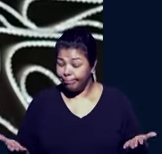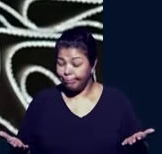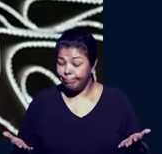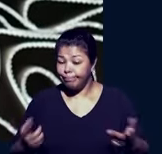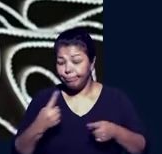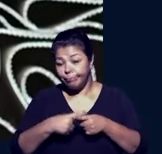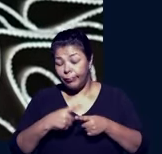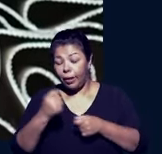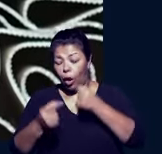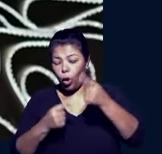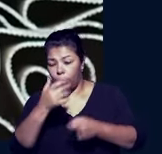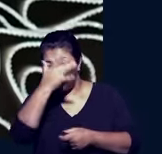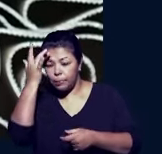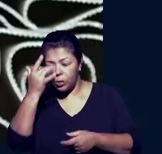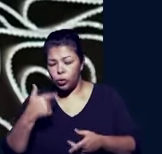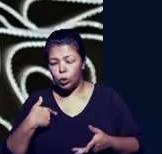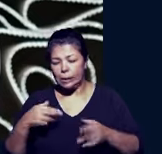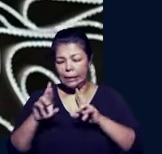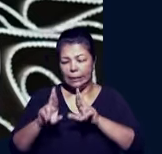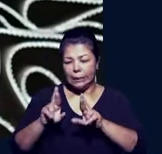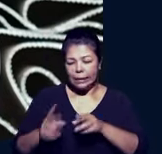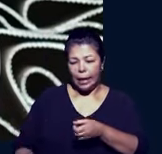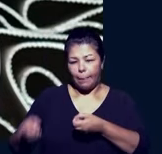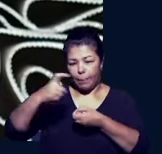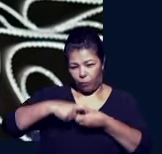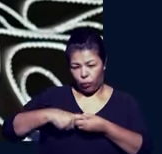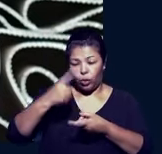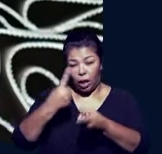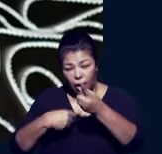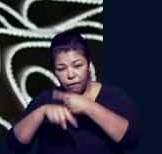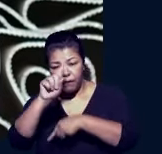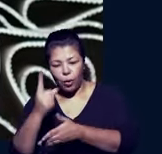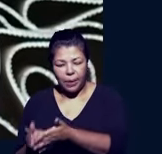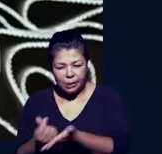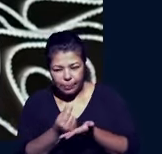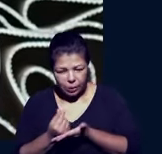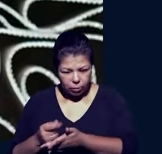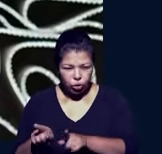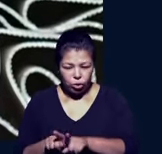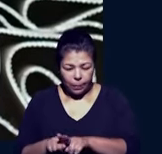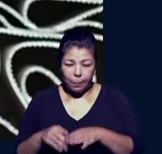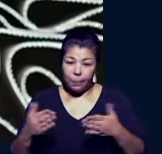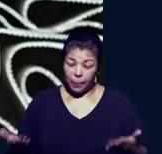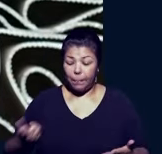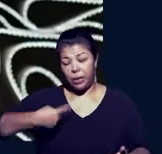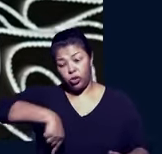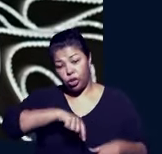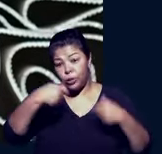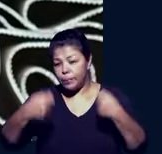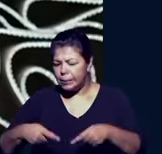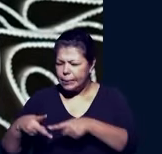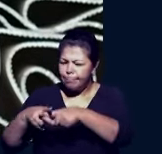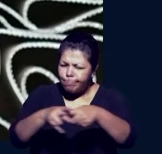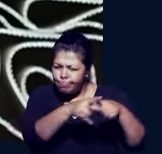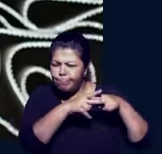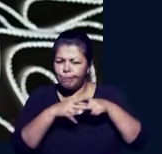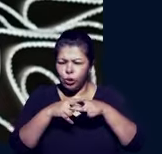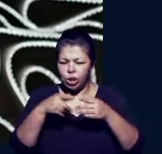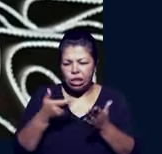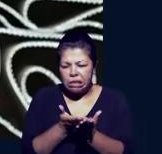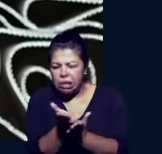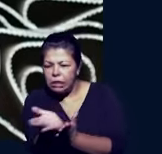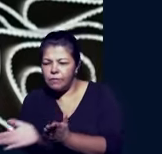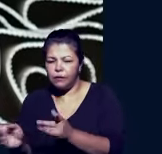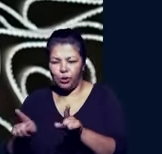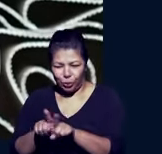é uma expectativa eh que todo deve se esforçar pra gente corrigir desvios né que a gente tem eh